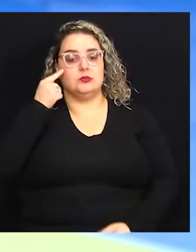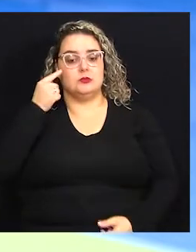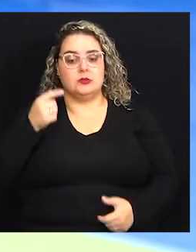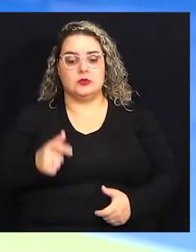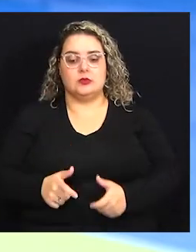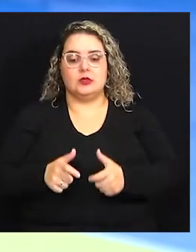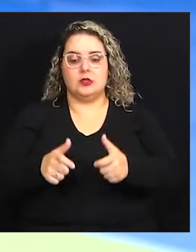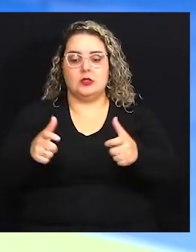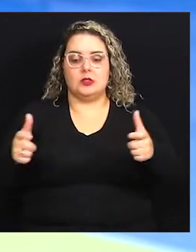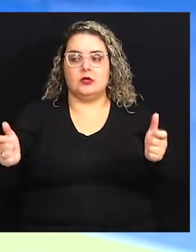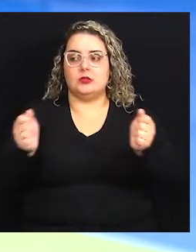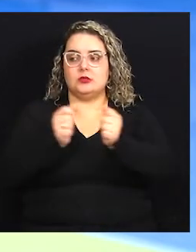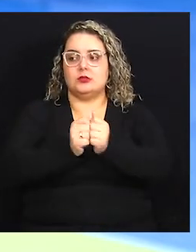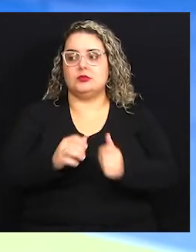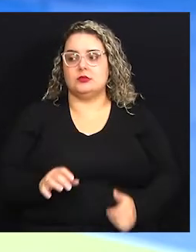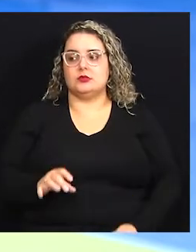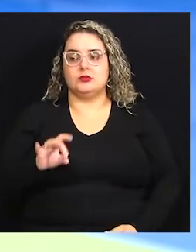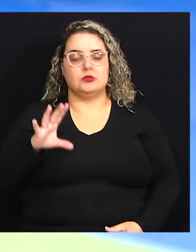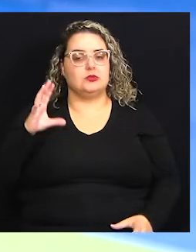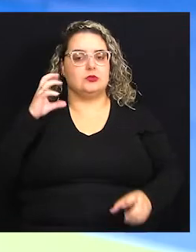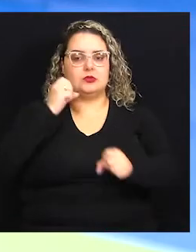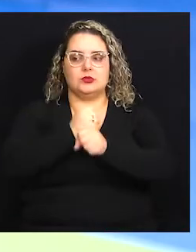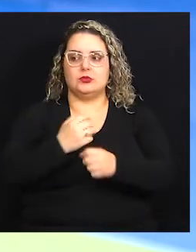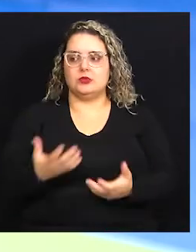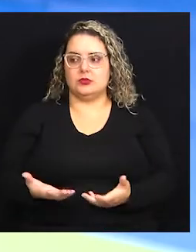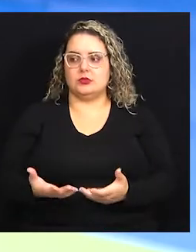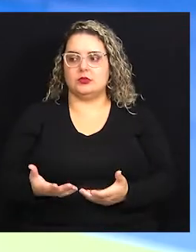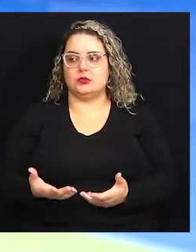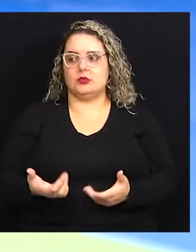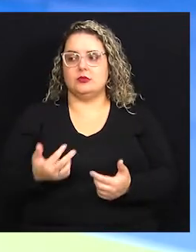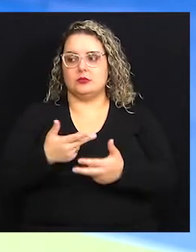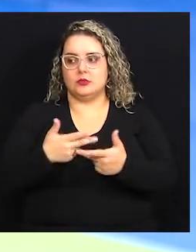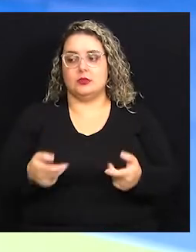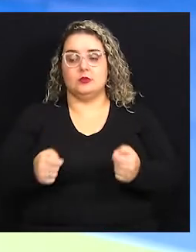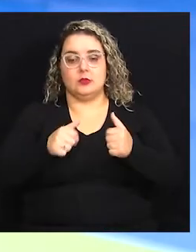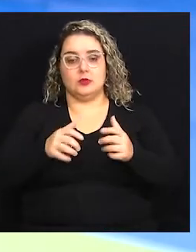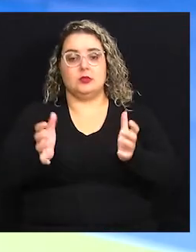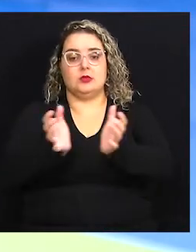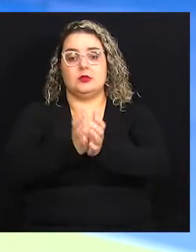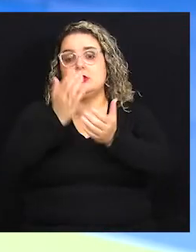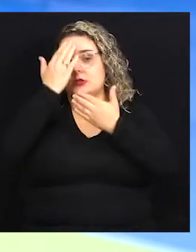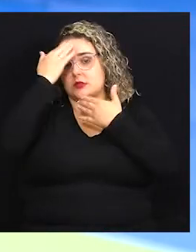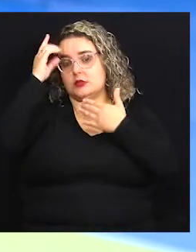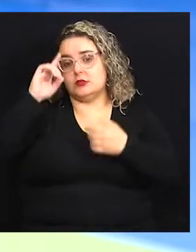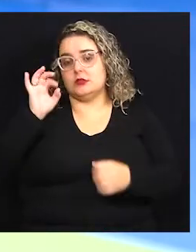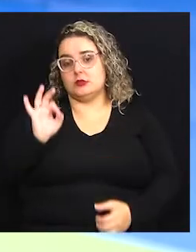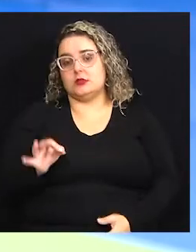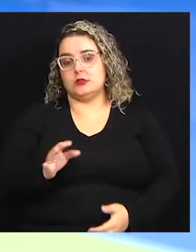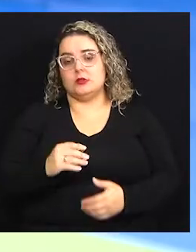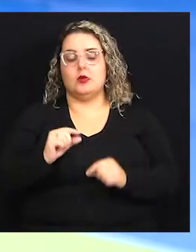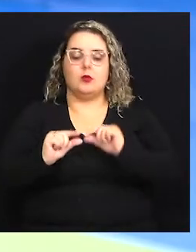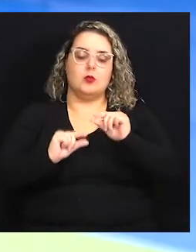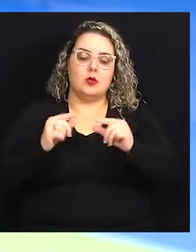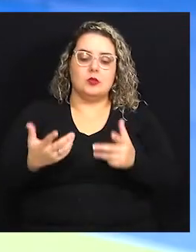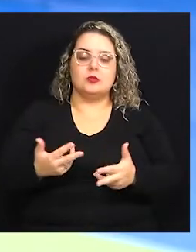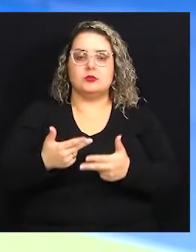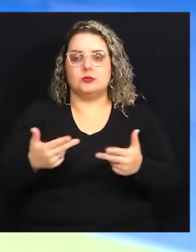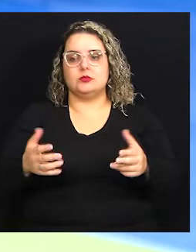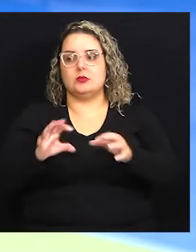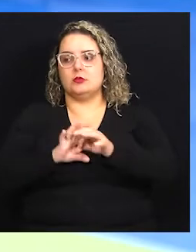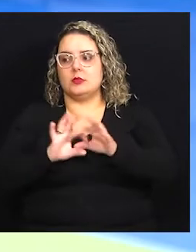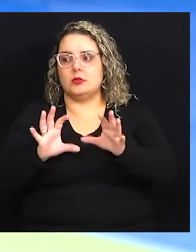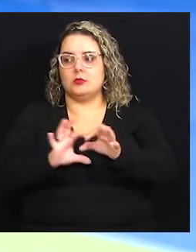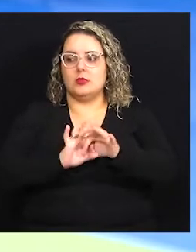pensam em crescer, só vem a somar para que a coisa fique benéfica para a equipe. E graças a Deus deu certo. Aos pouquinhos as coisas